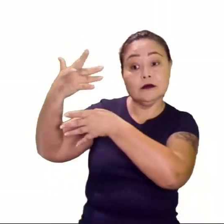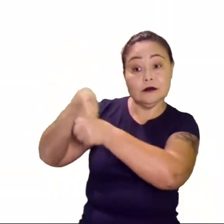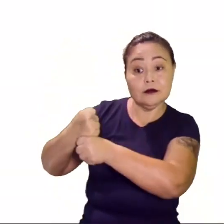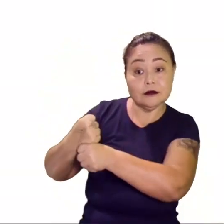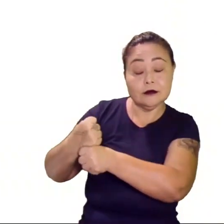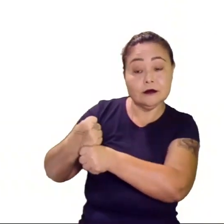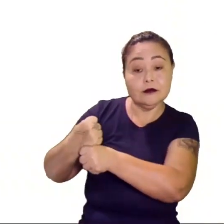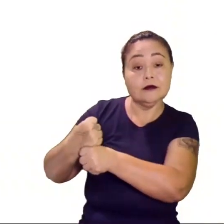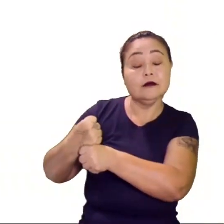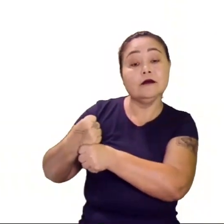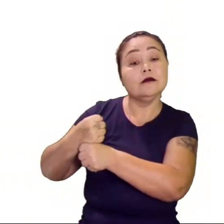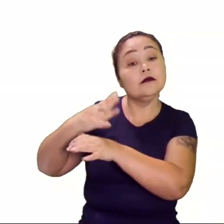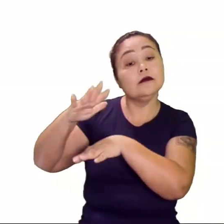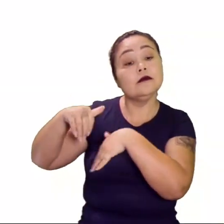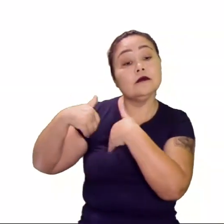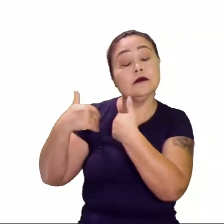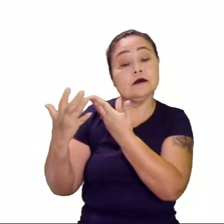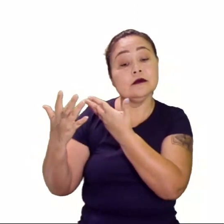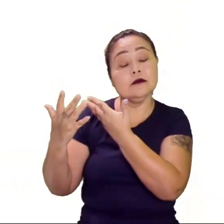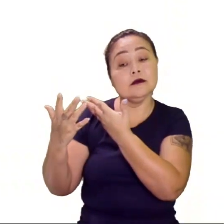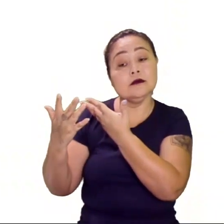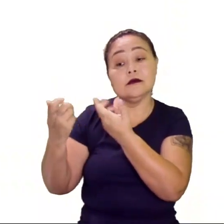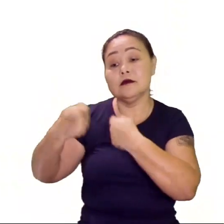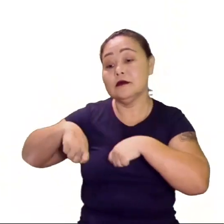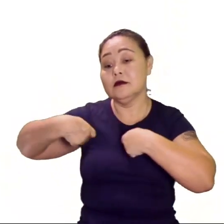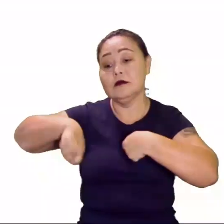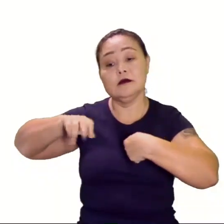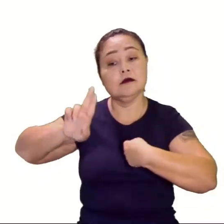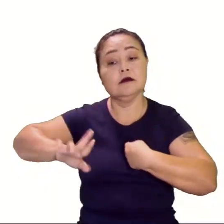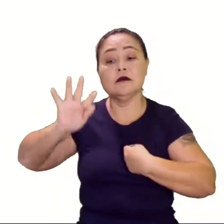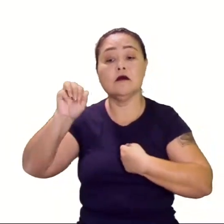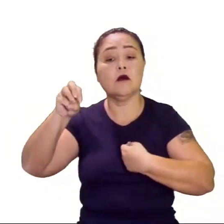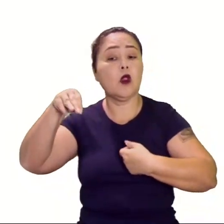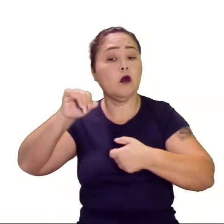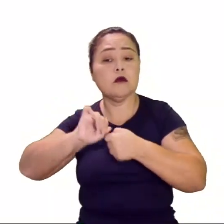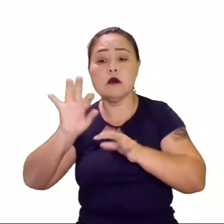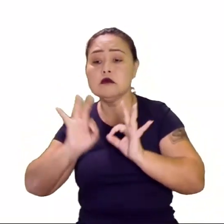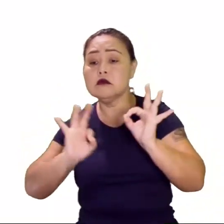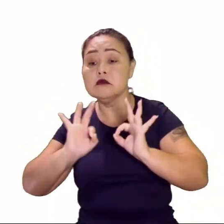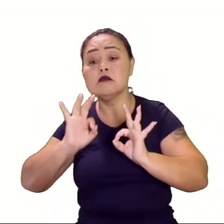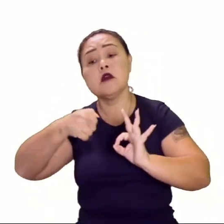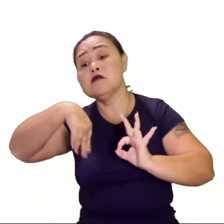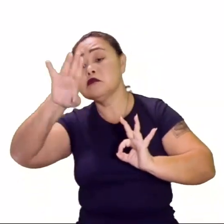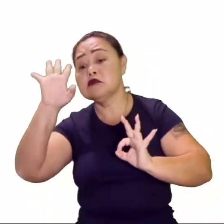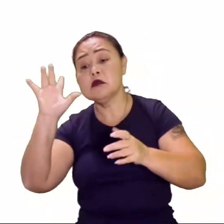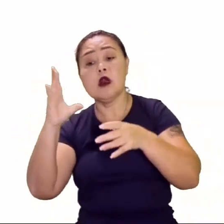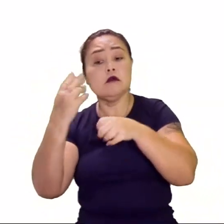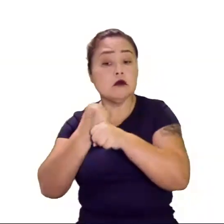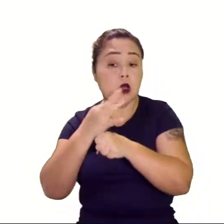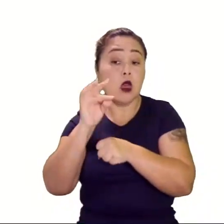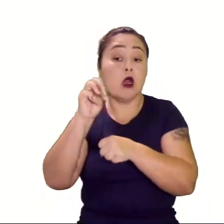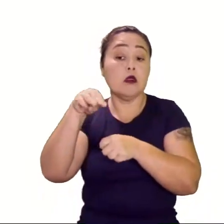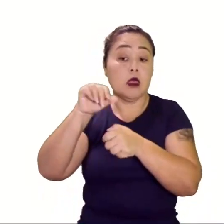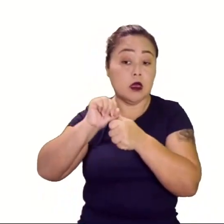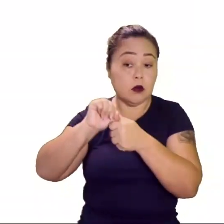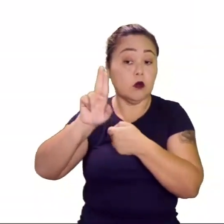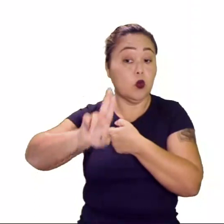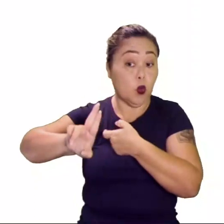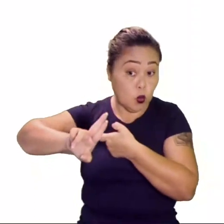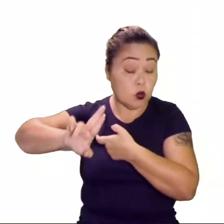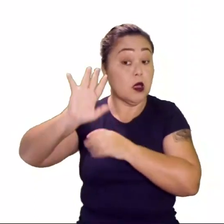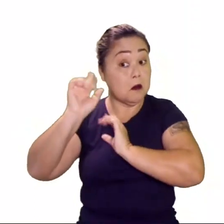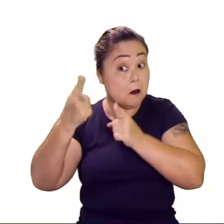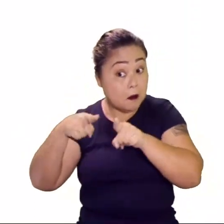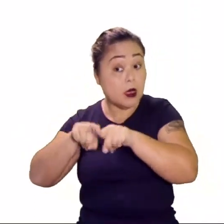isso, bastava a gente, não precisava aplicar a fórmula de nada, mas quem fez pela soma dos termos também tá certo, mas é só a